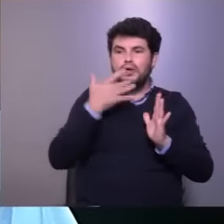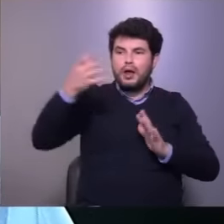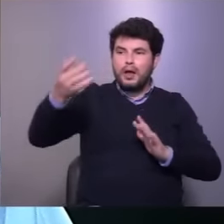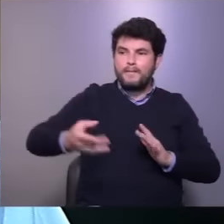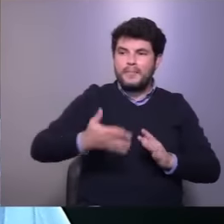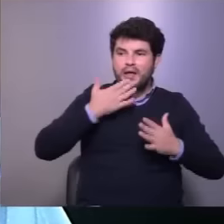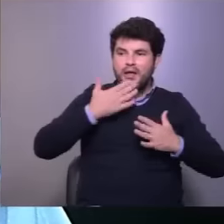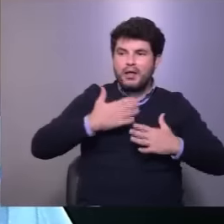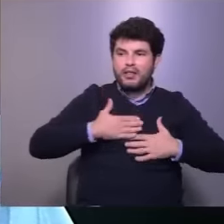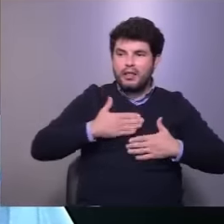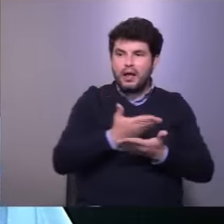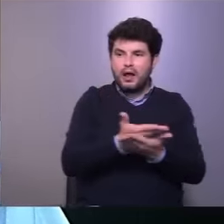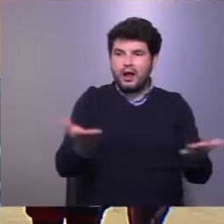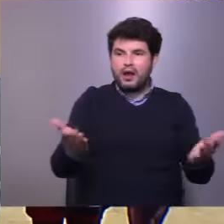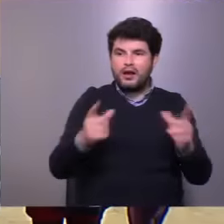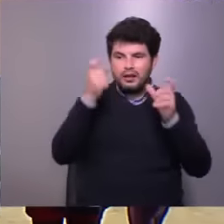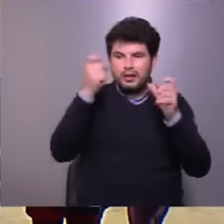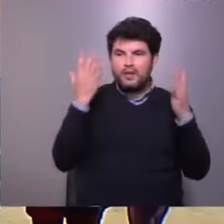Concebida sem pecado.